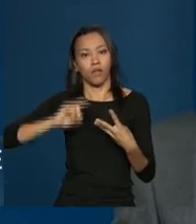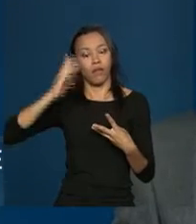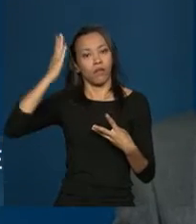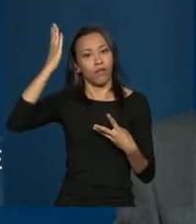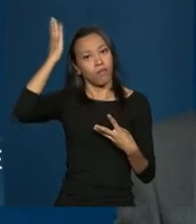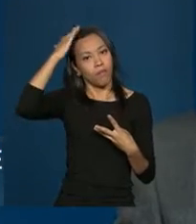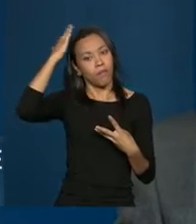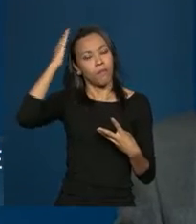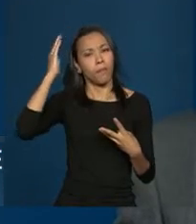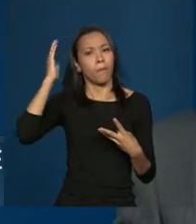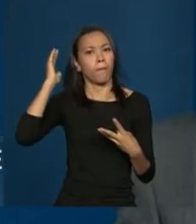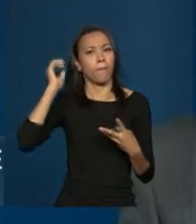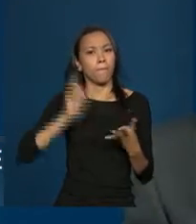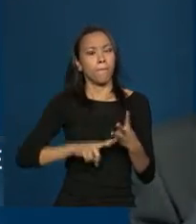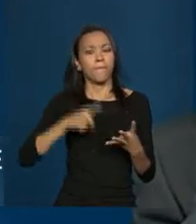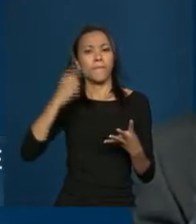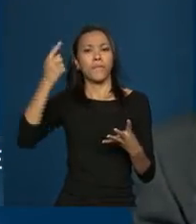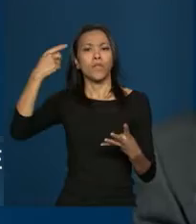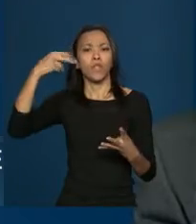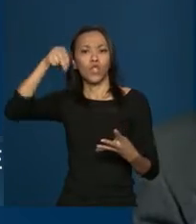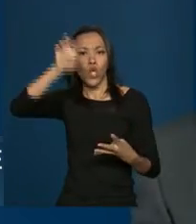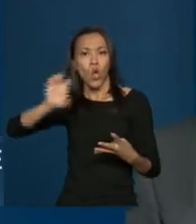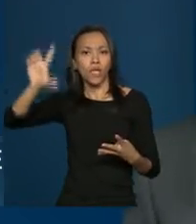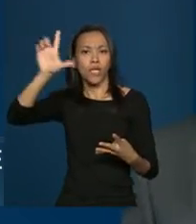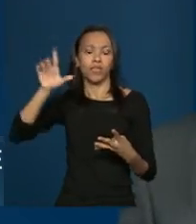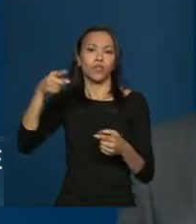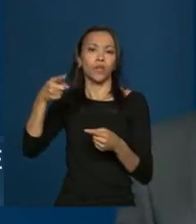Aí no Nordeste, Pernambuco, Ceará,